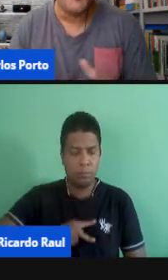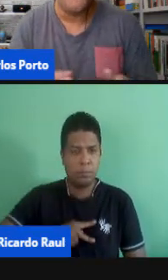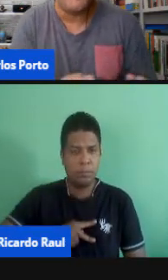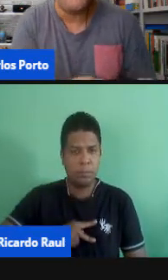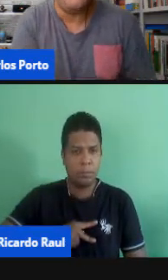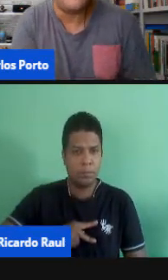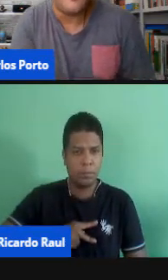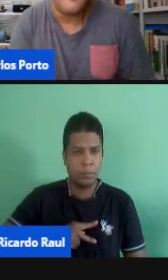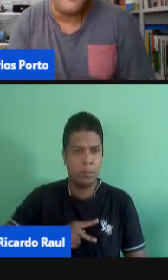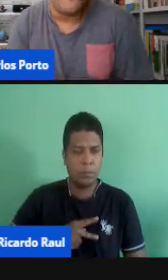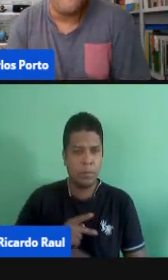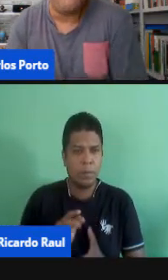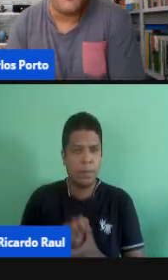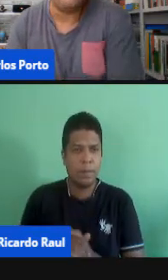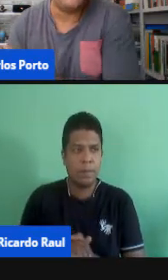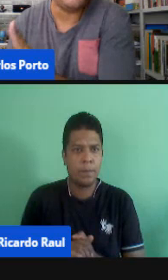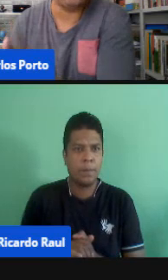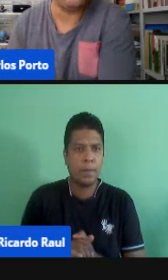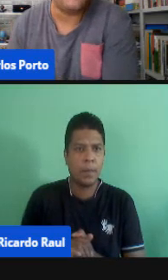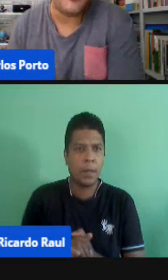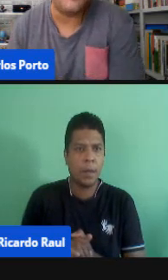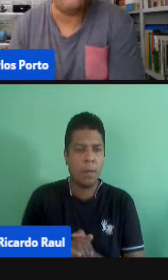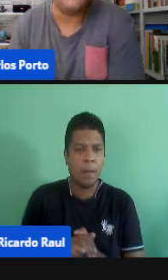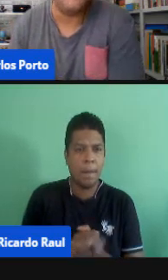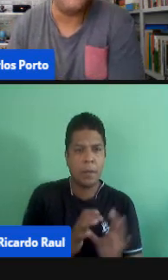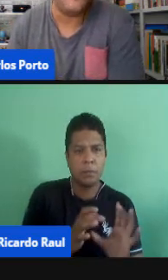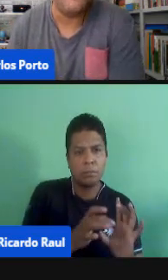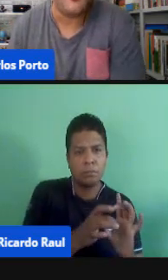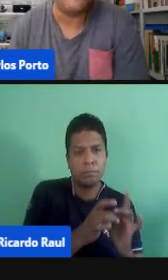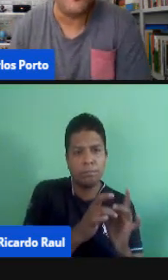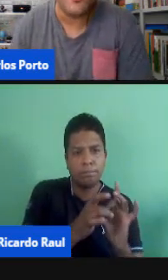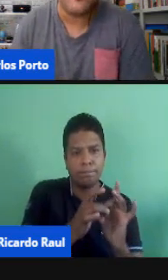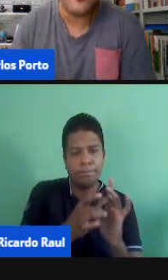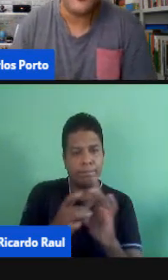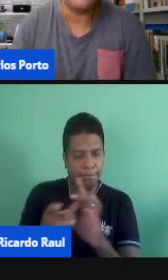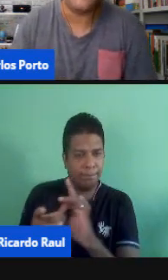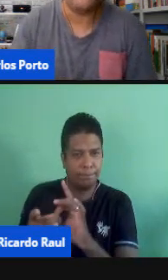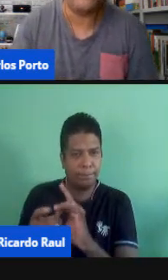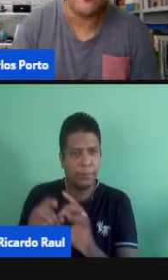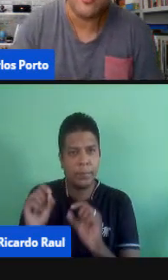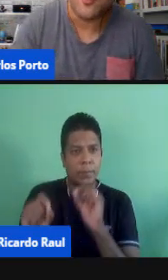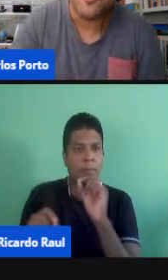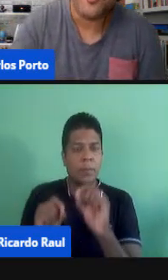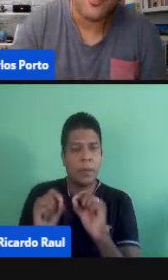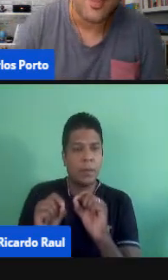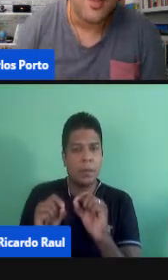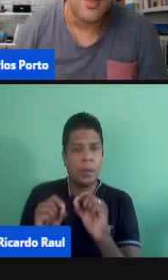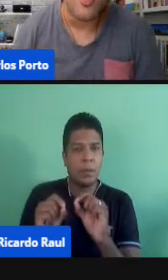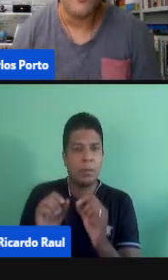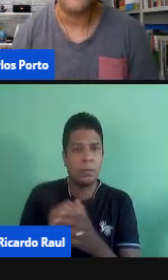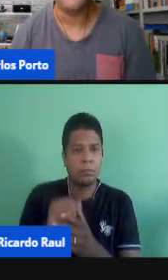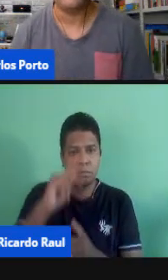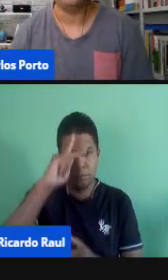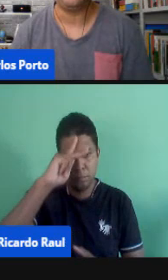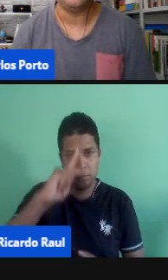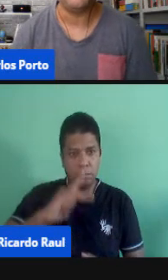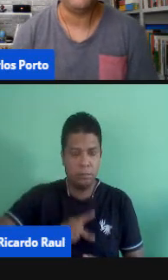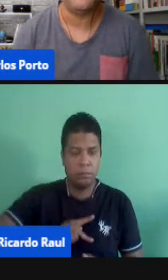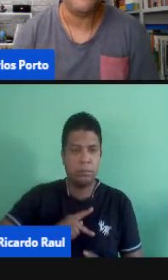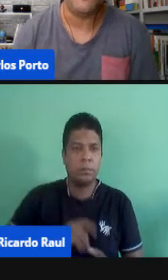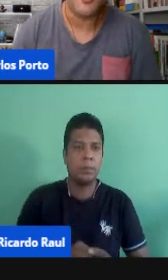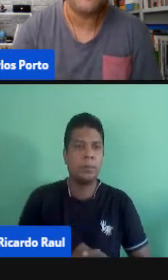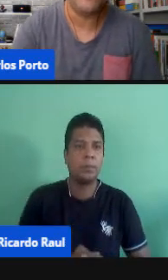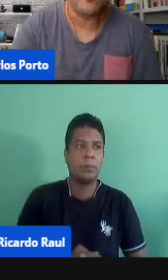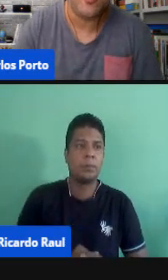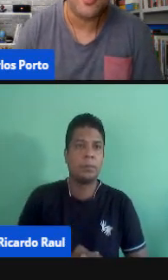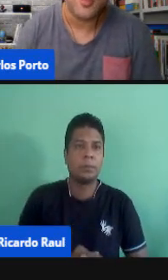né? Uma coisa está como parte relacionada e vai dando seguimento. Então, o que seria essa autogestão? Eu adianto aqui mais um pouquinho para